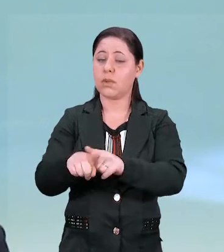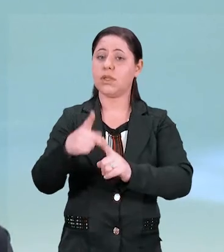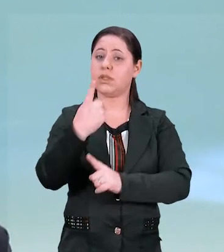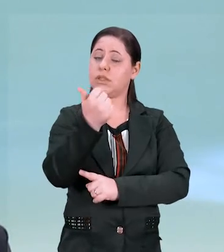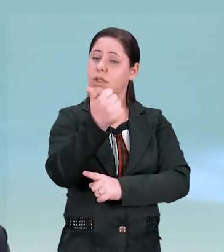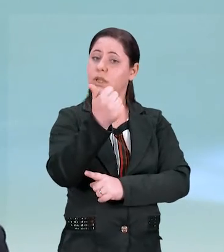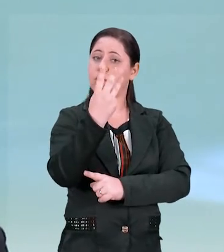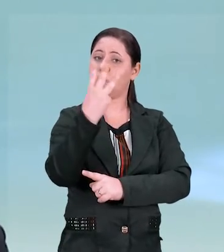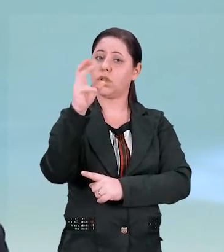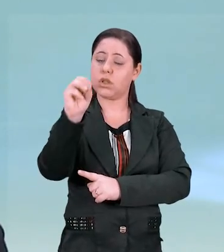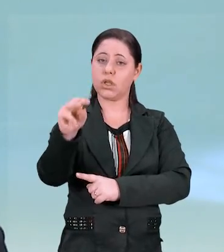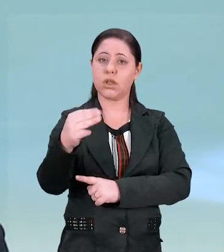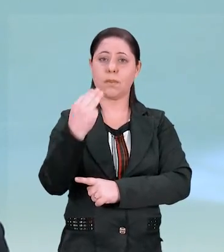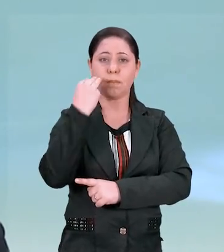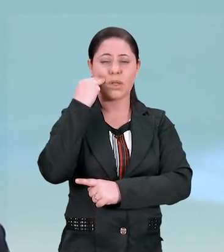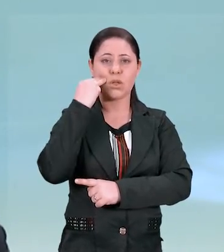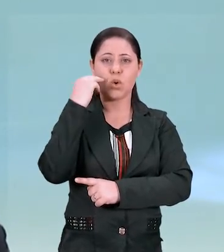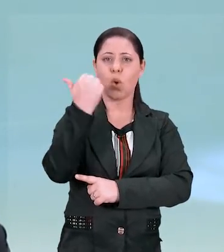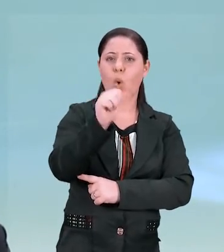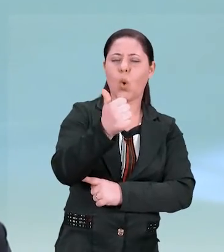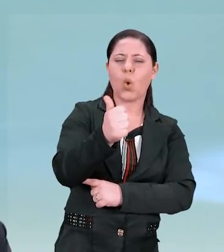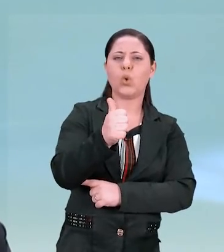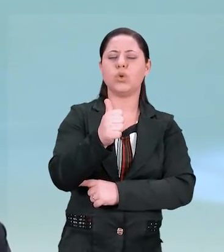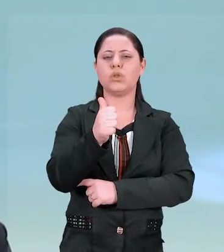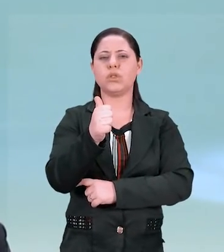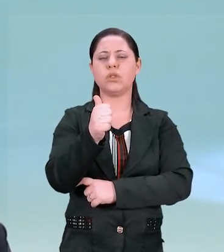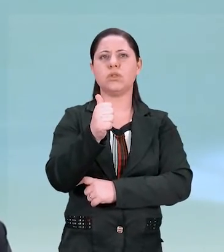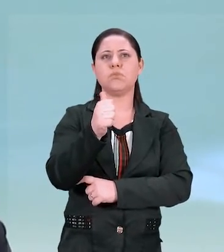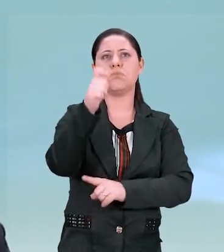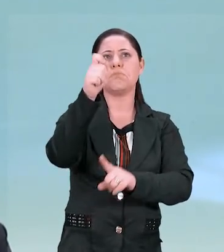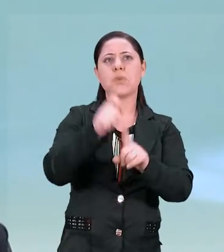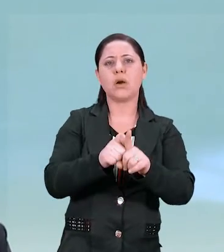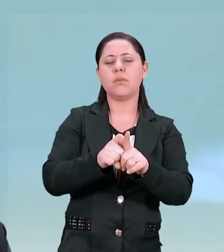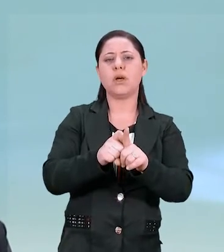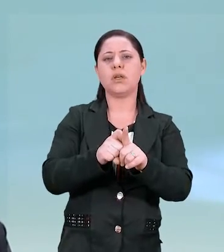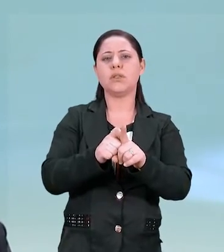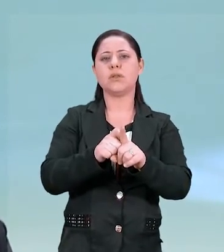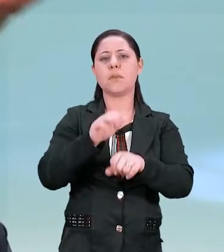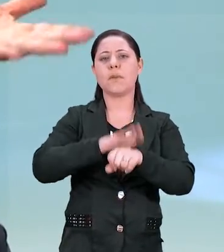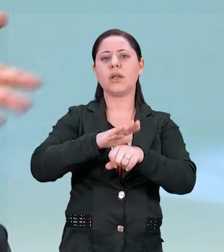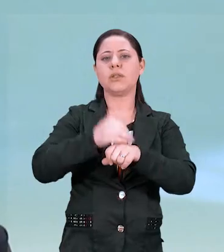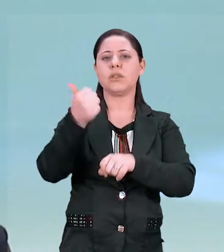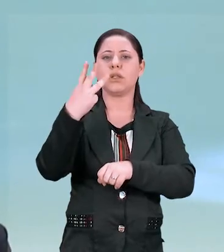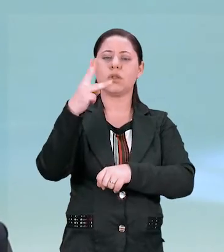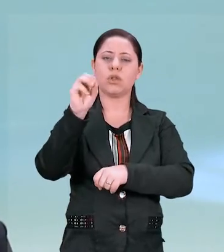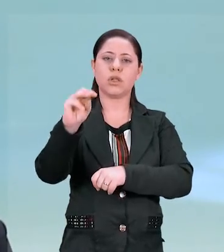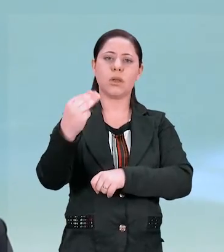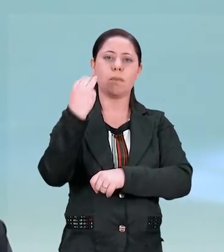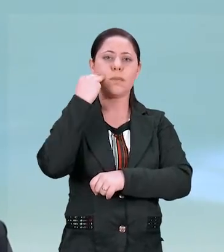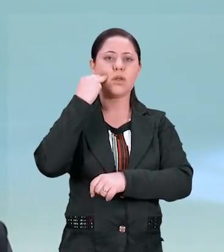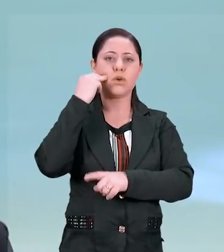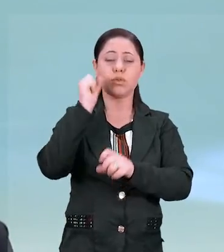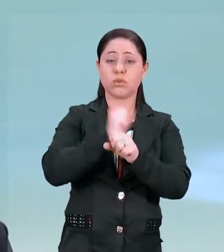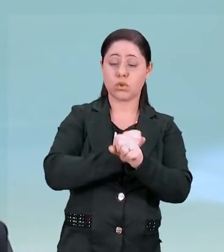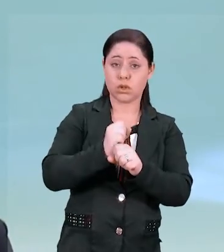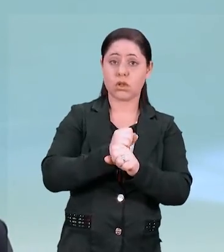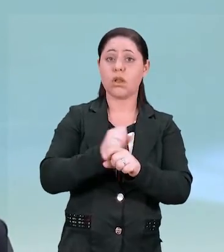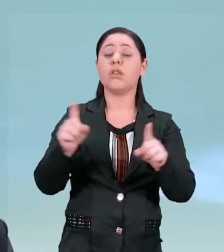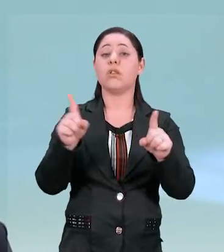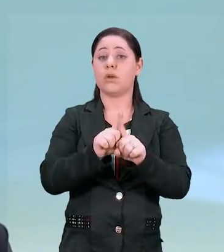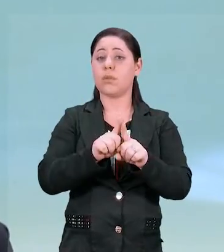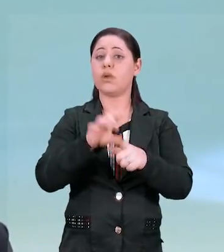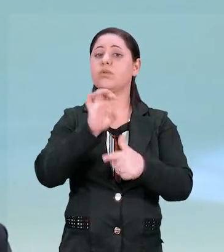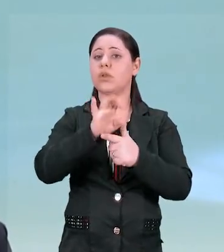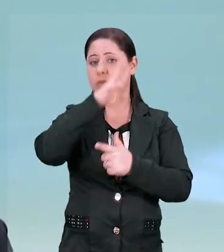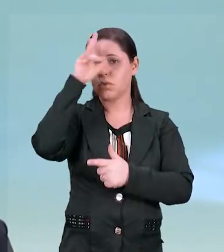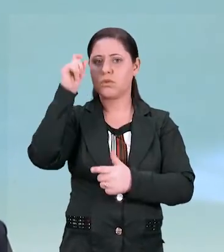aqui, 11 milhões por mês, mais de 130 milhões por ano, e também Mato Grosso do Sul notificou a União a respeito